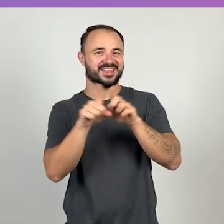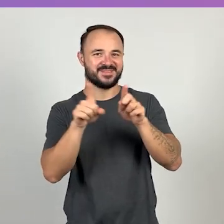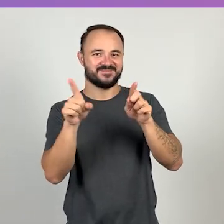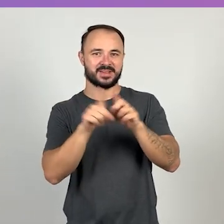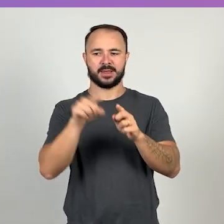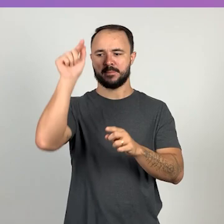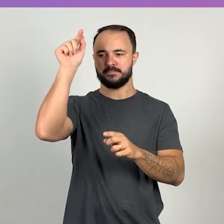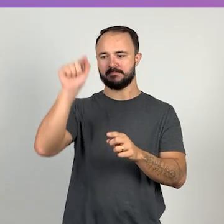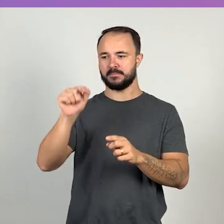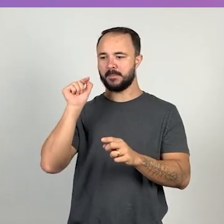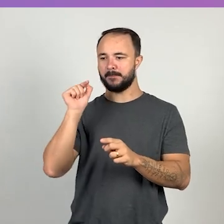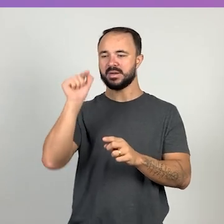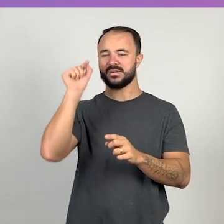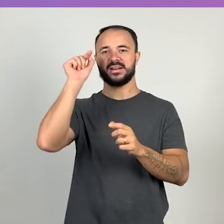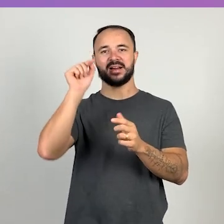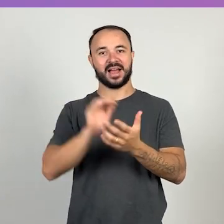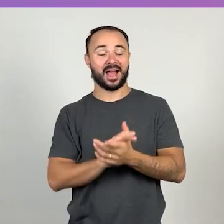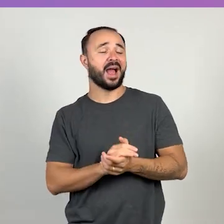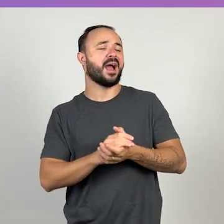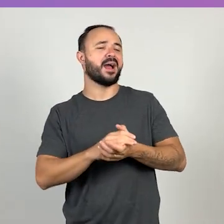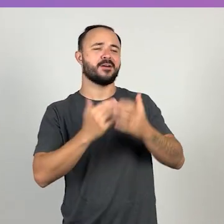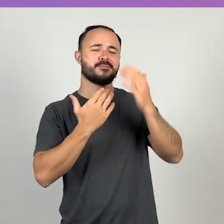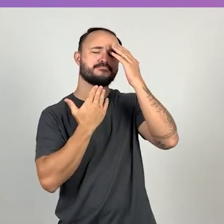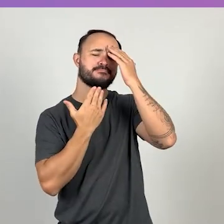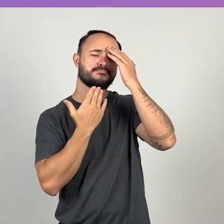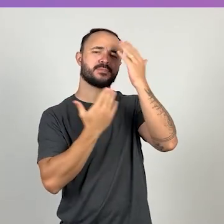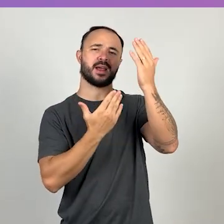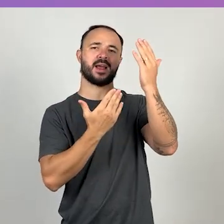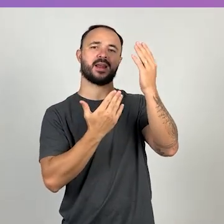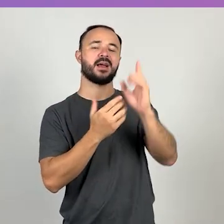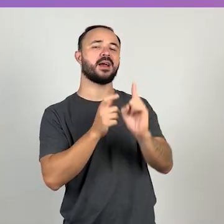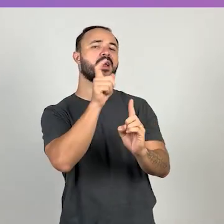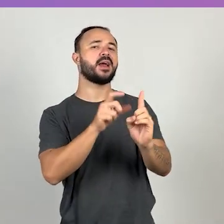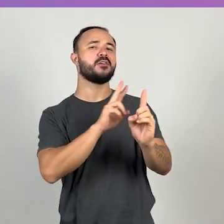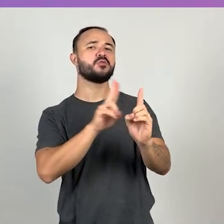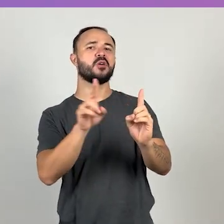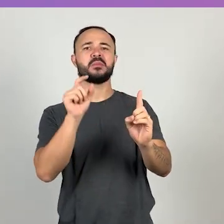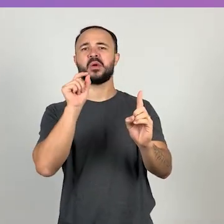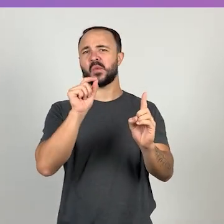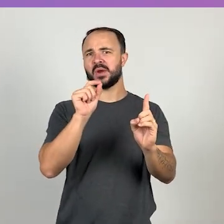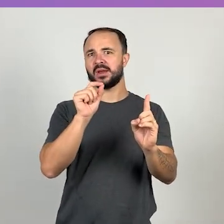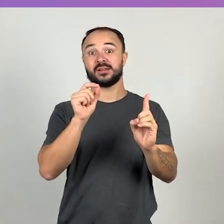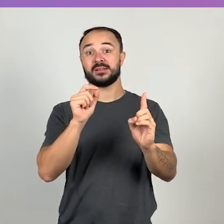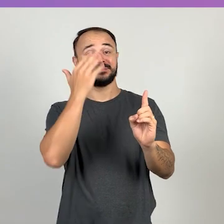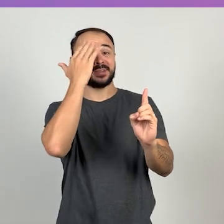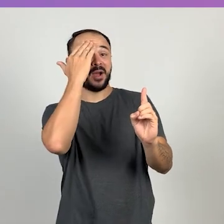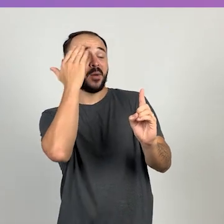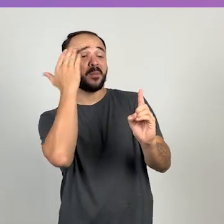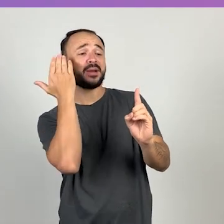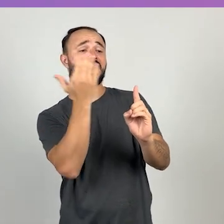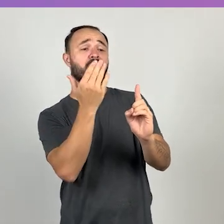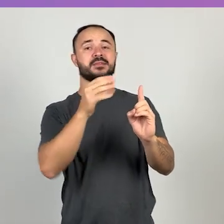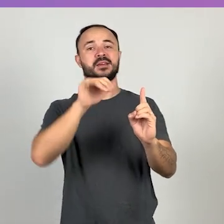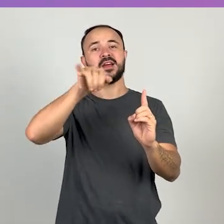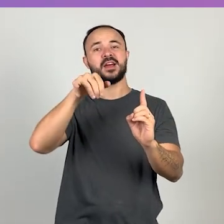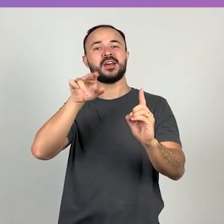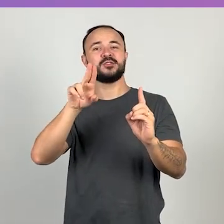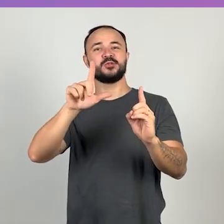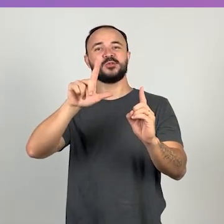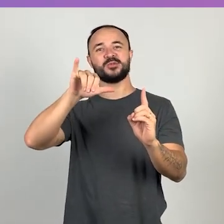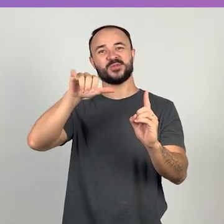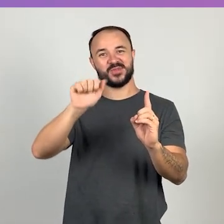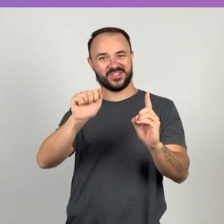exclamação. Ah, obrigada! Sabe qual é o nome dela? Obrigada,